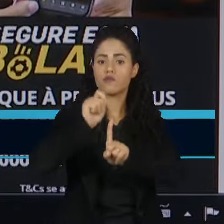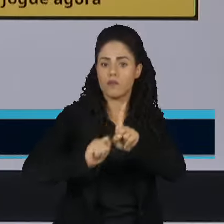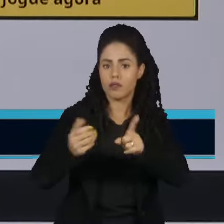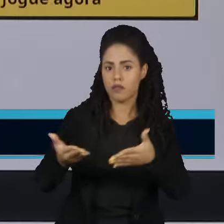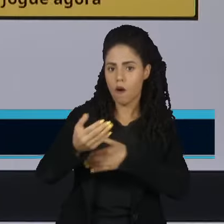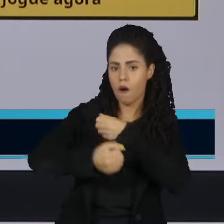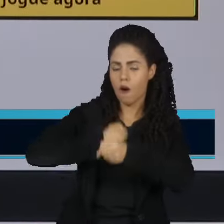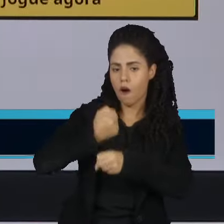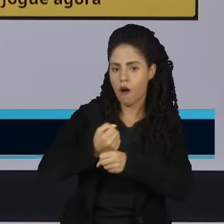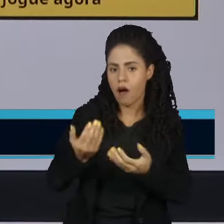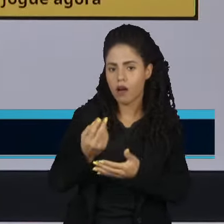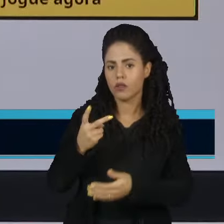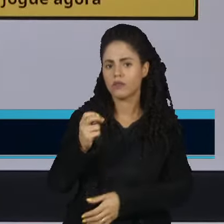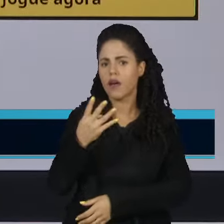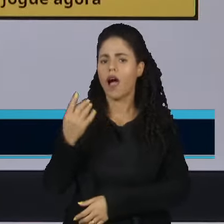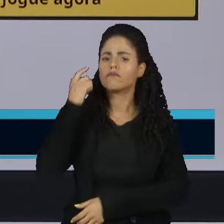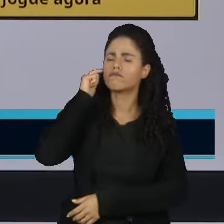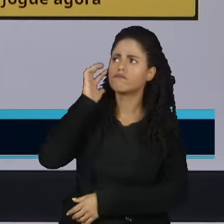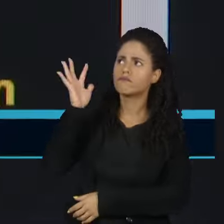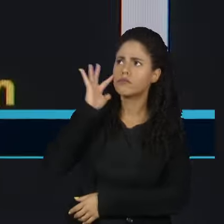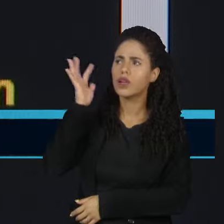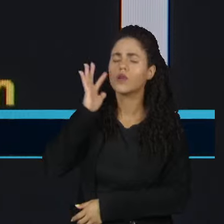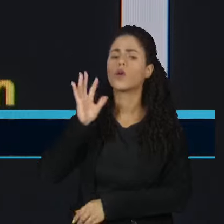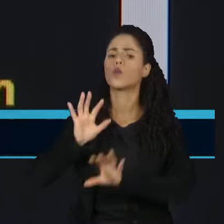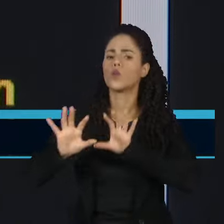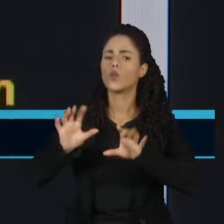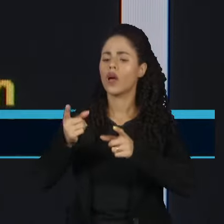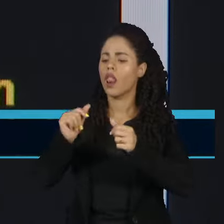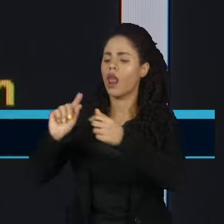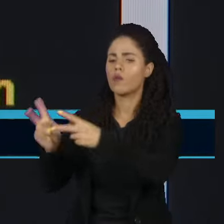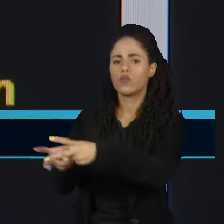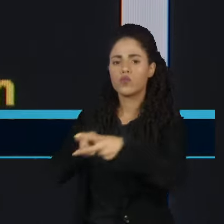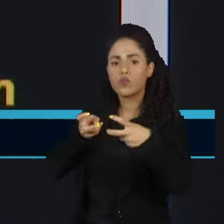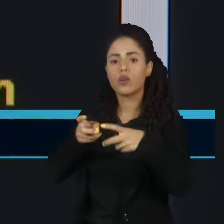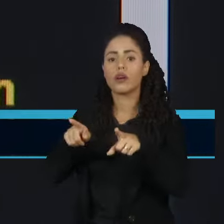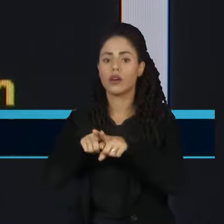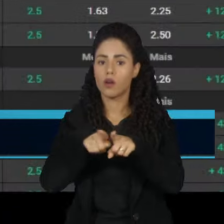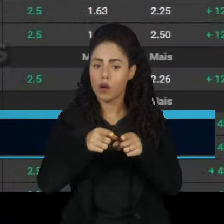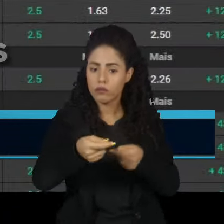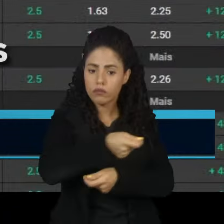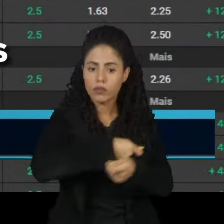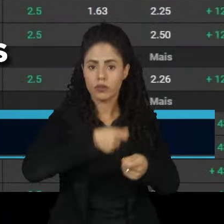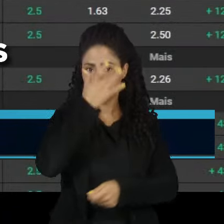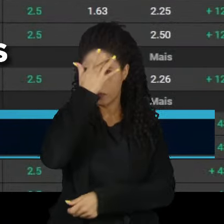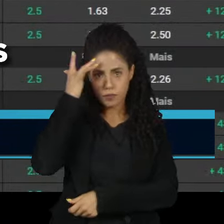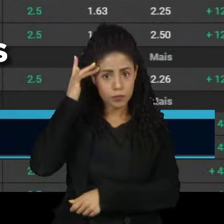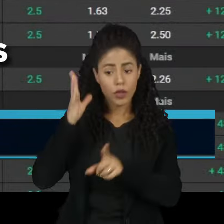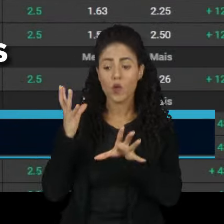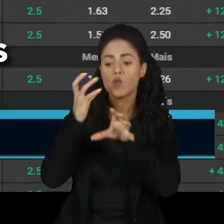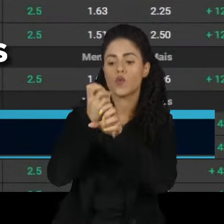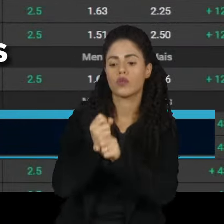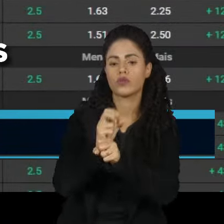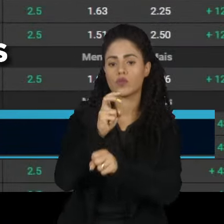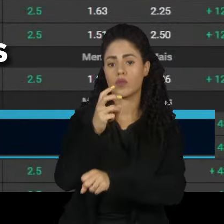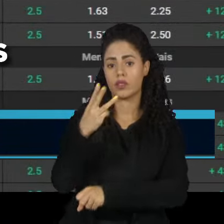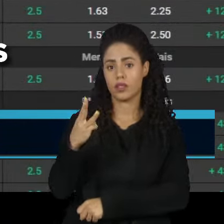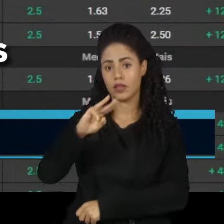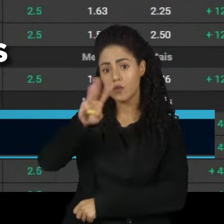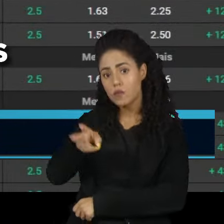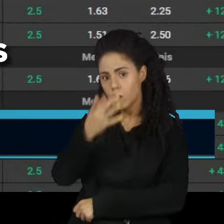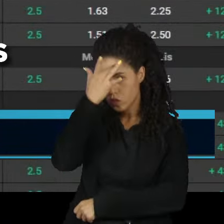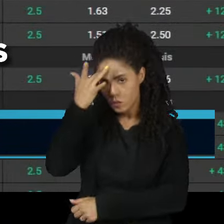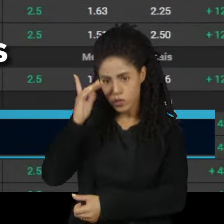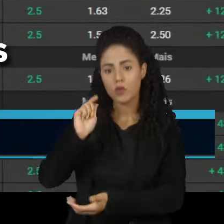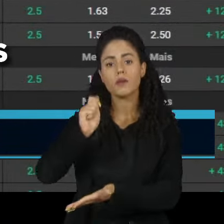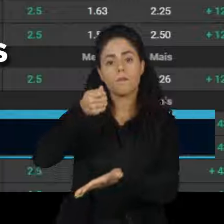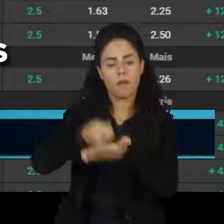ano pode dar uma ideia do impacto delas no orçamento dos brasileiros do total de 53 milhões de apostadores